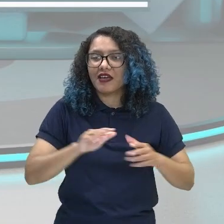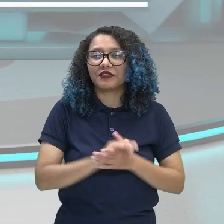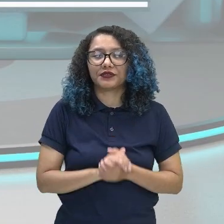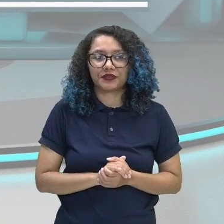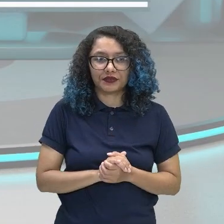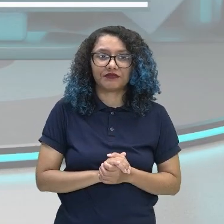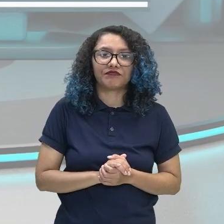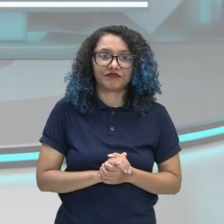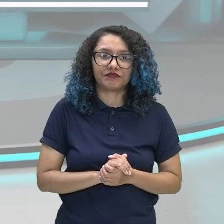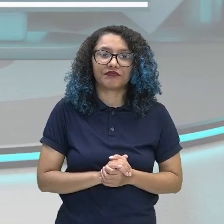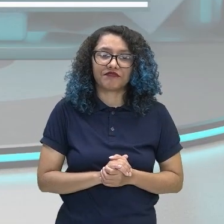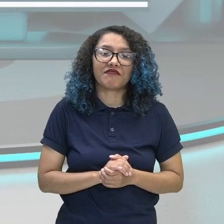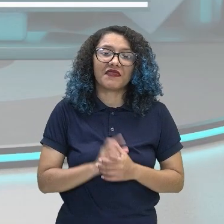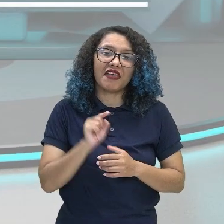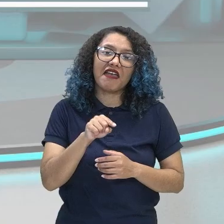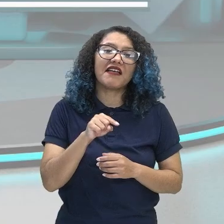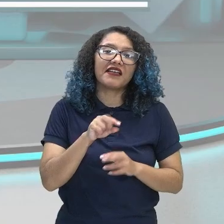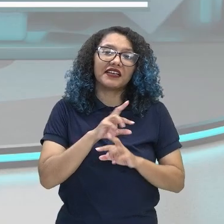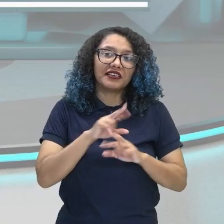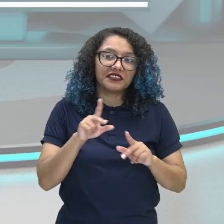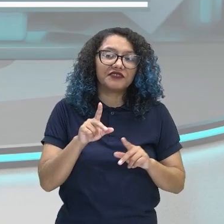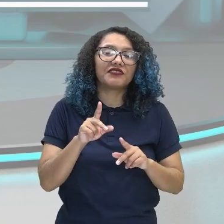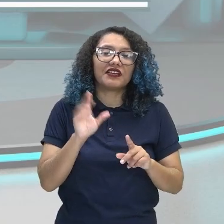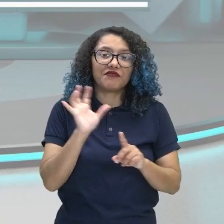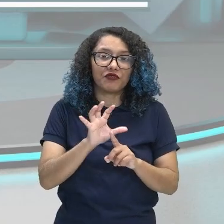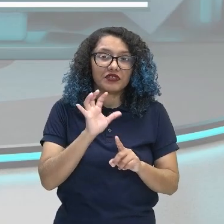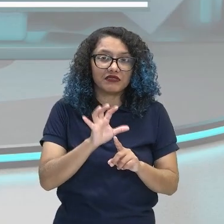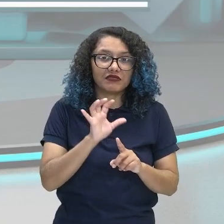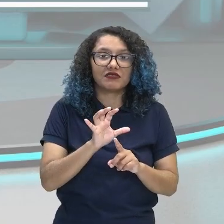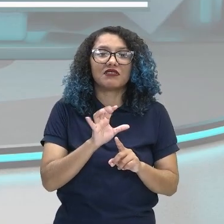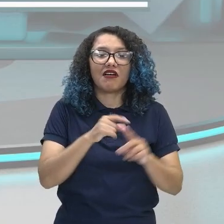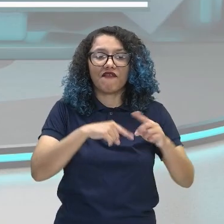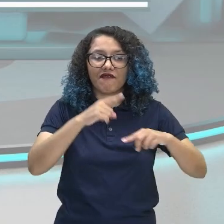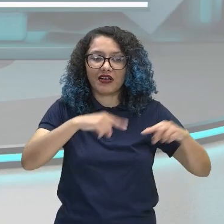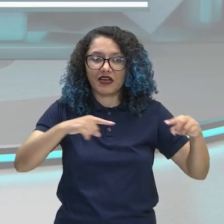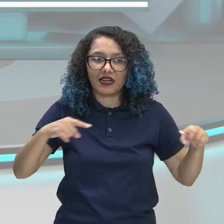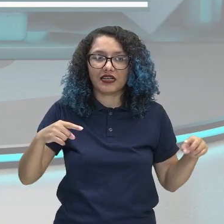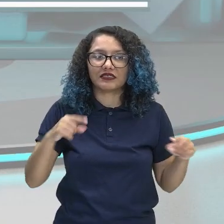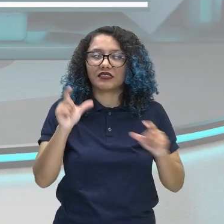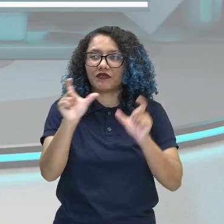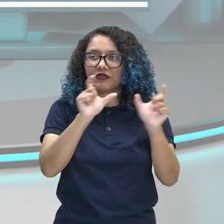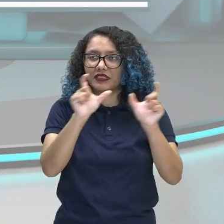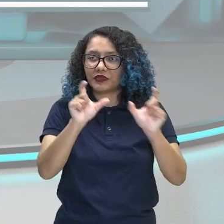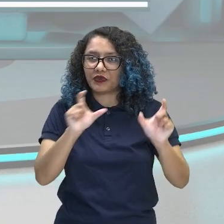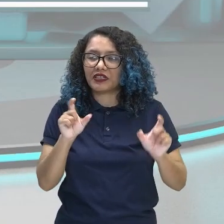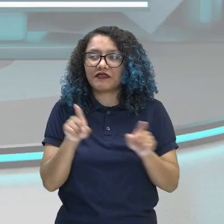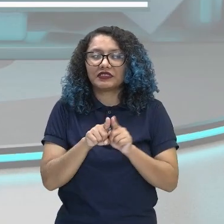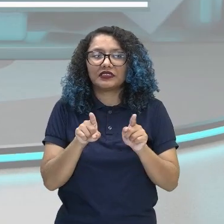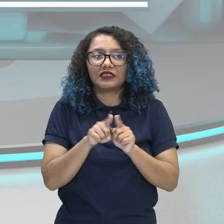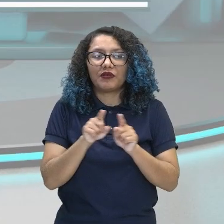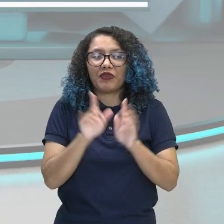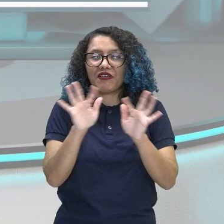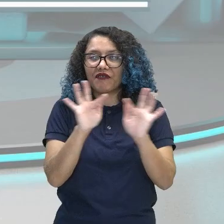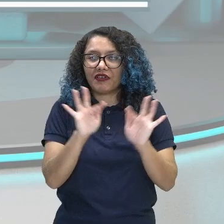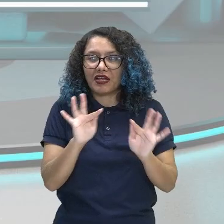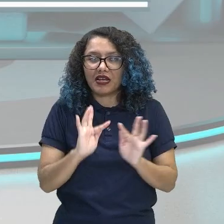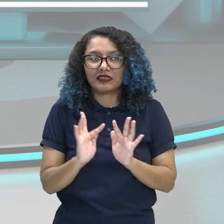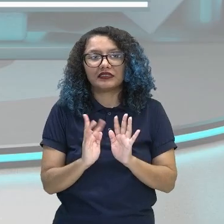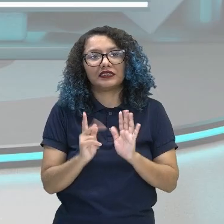fará toda a diferença nessas variações das palavras e das expressões